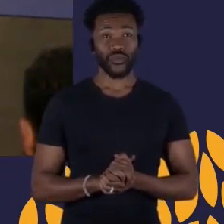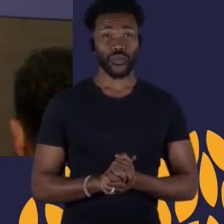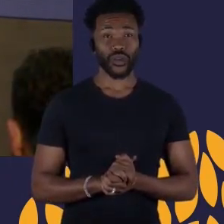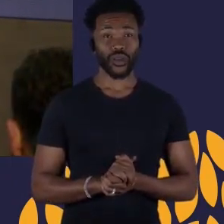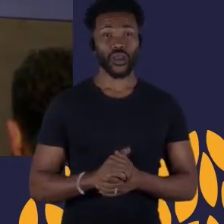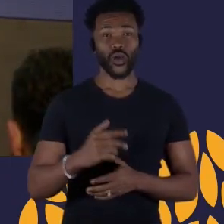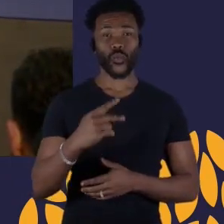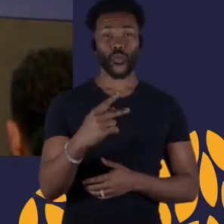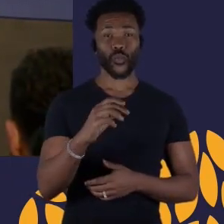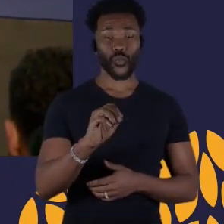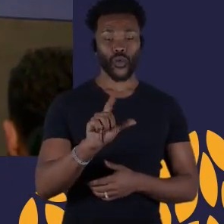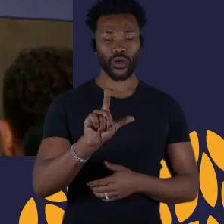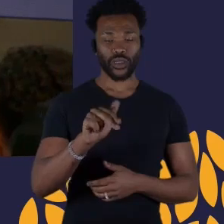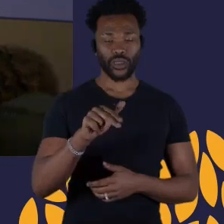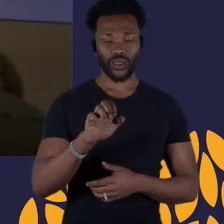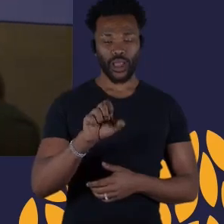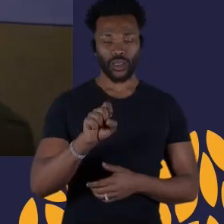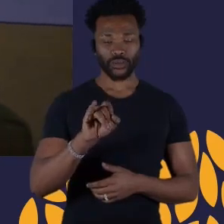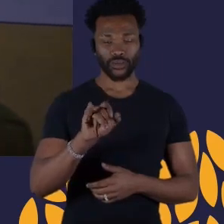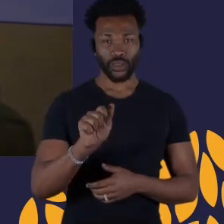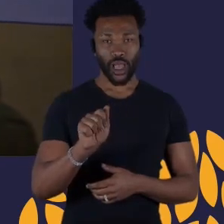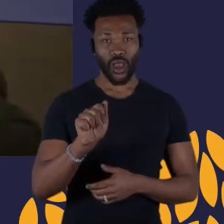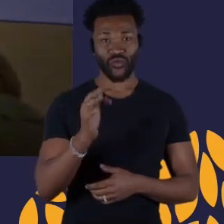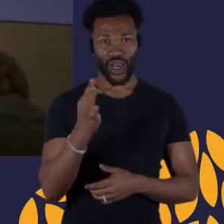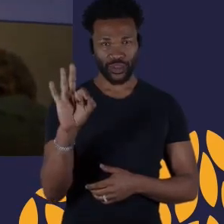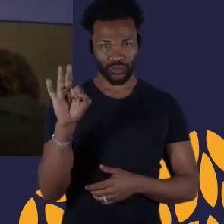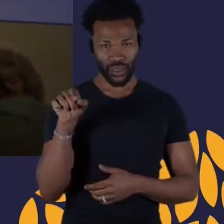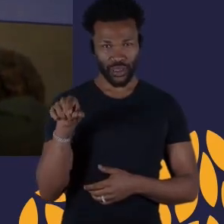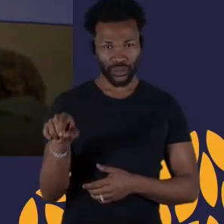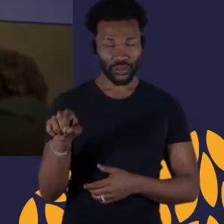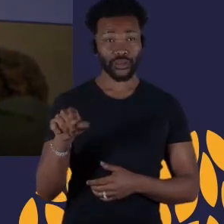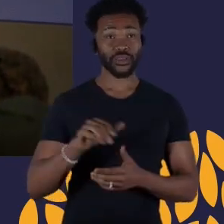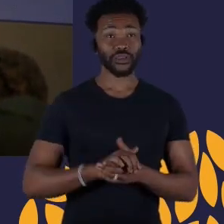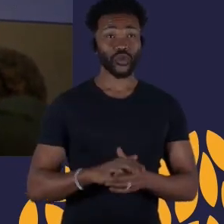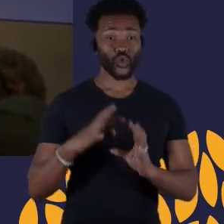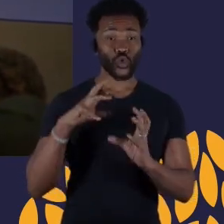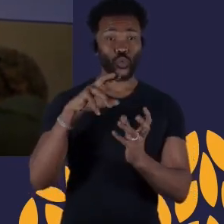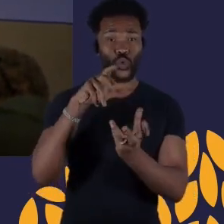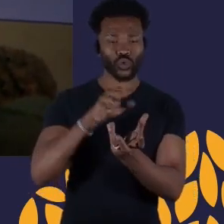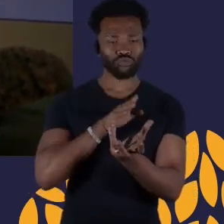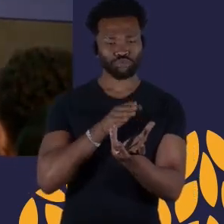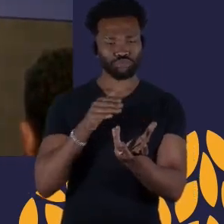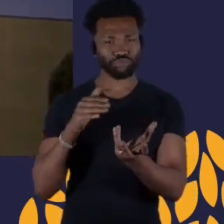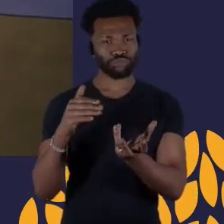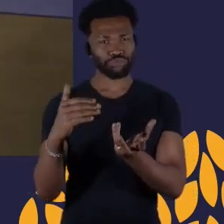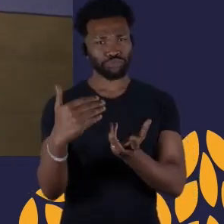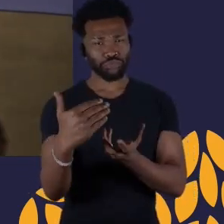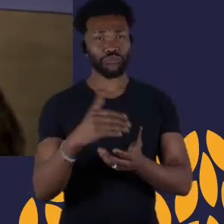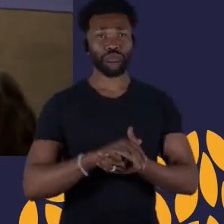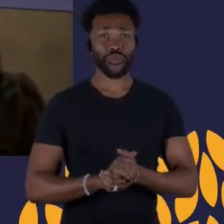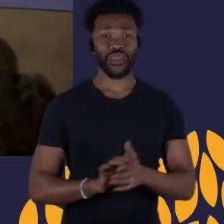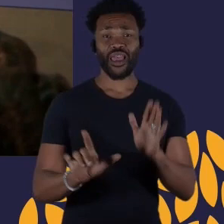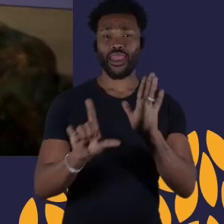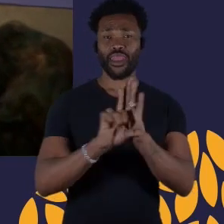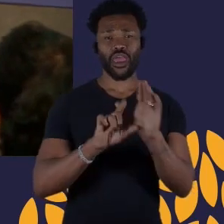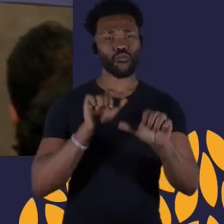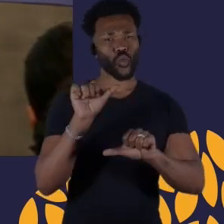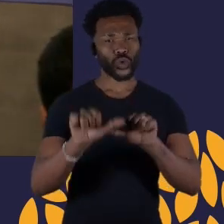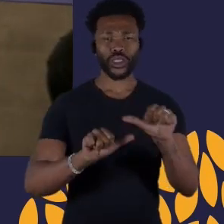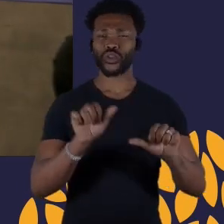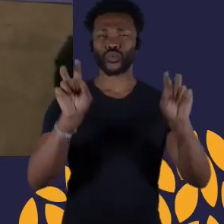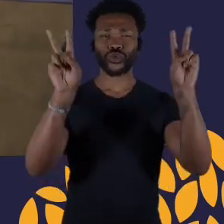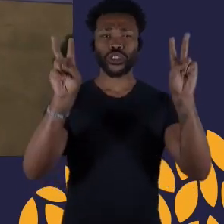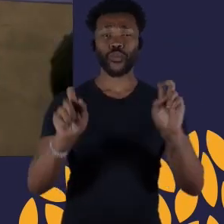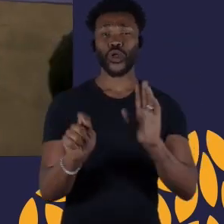Polinésia Francesa. Eu vou para o mundo mudando, Marrocos também, mudando as leis das drogas. Por